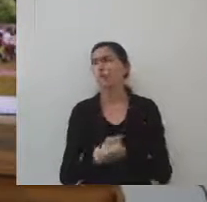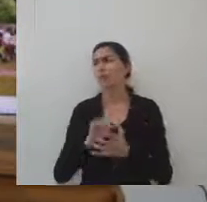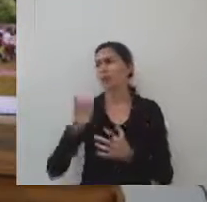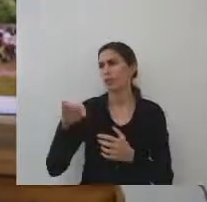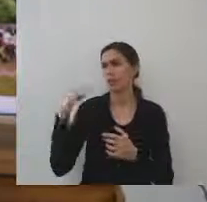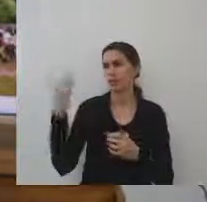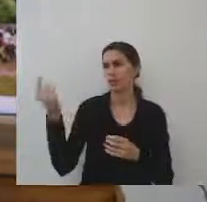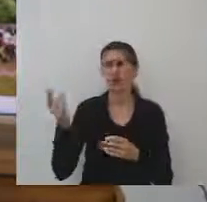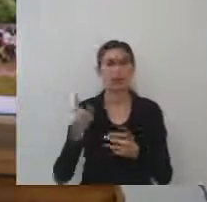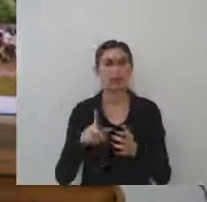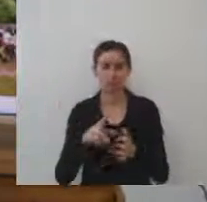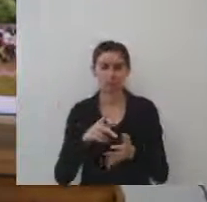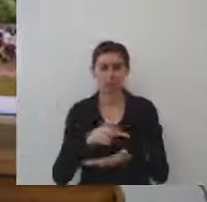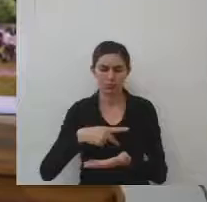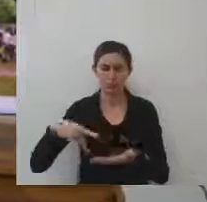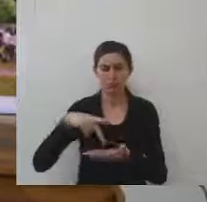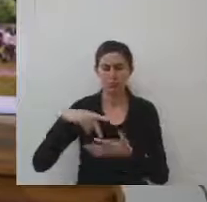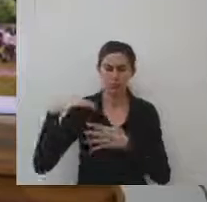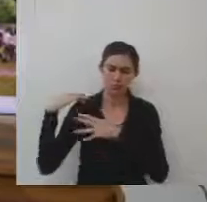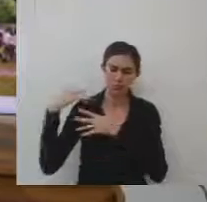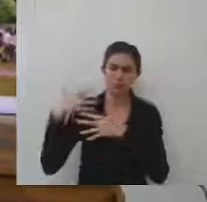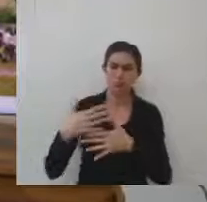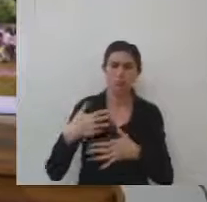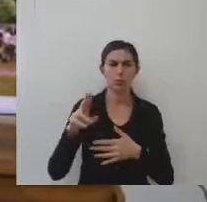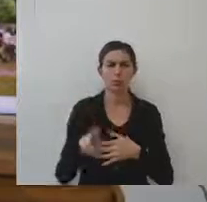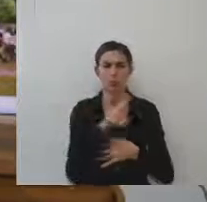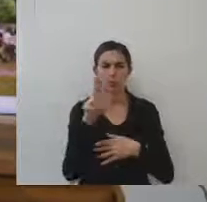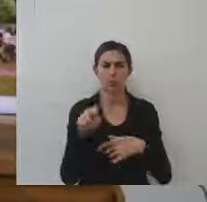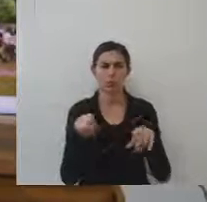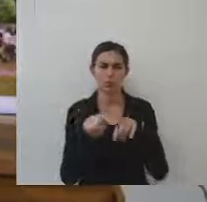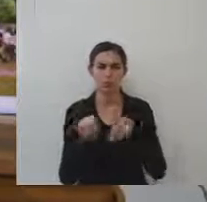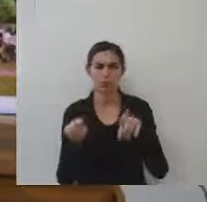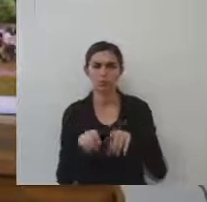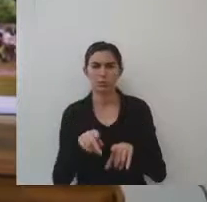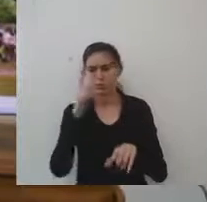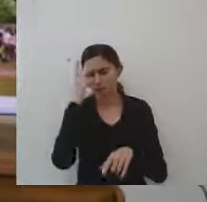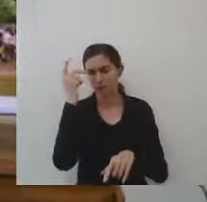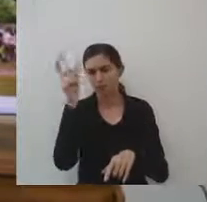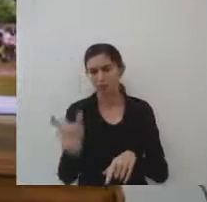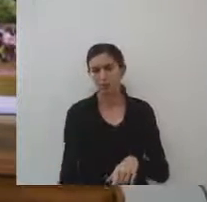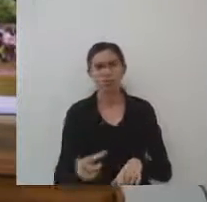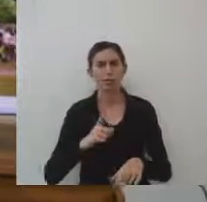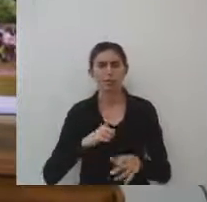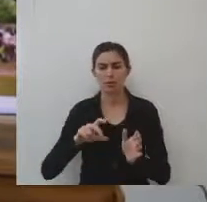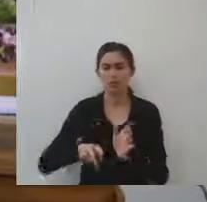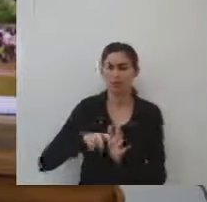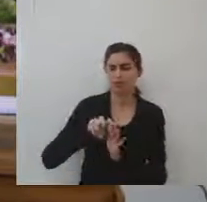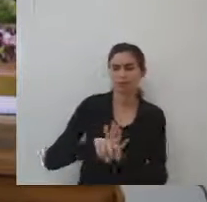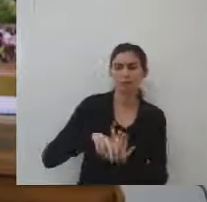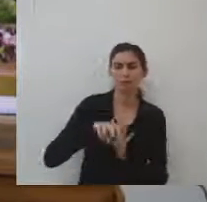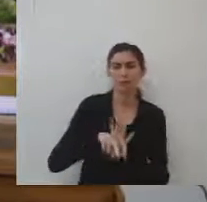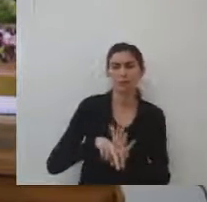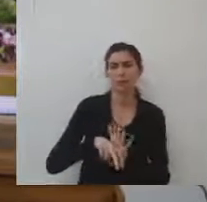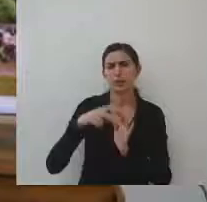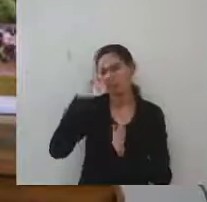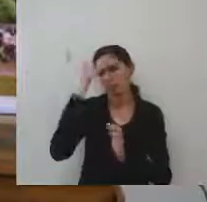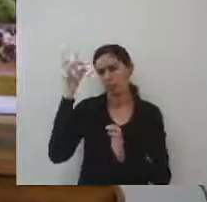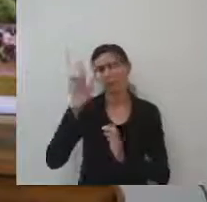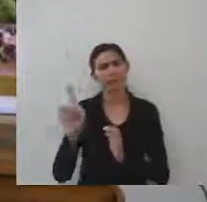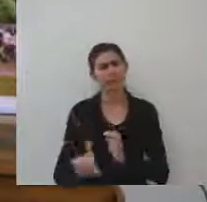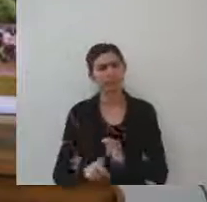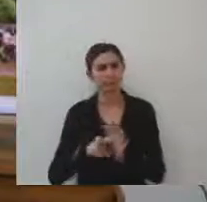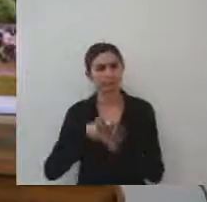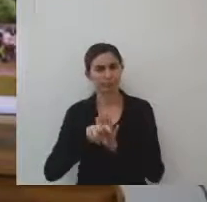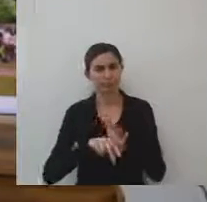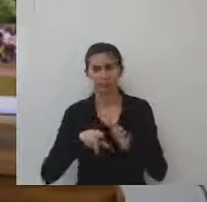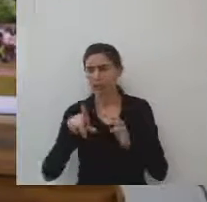E a gente tem uma dança contemporânea, utilizando também uma pessoa que possui um portador de necessidade. Que também a